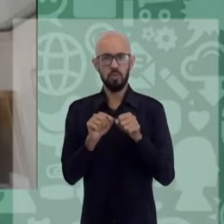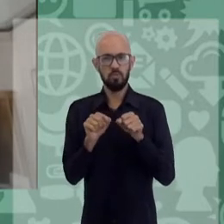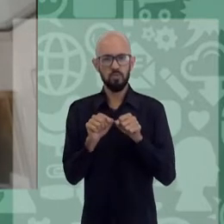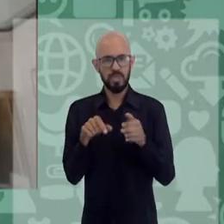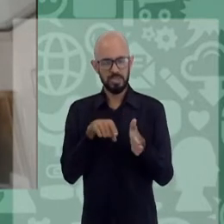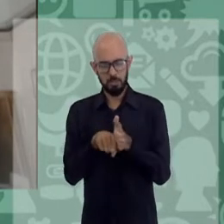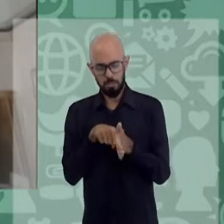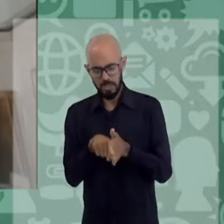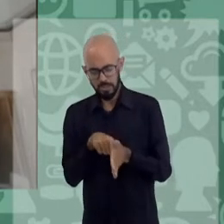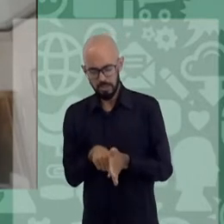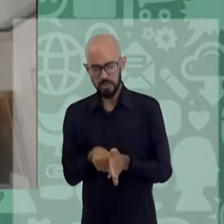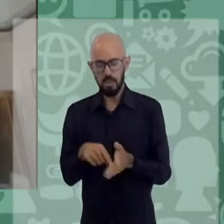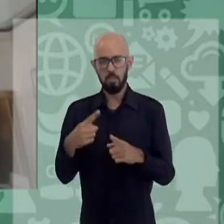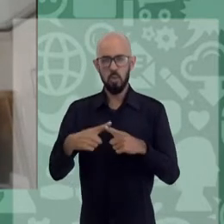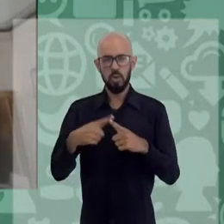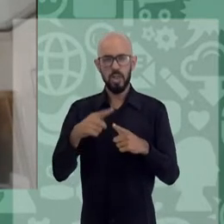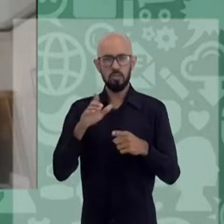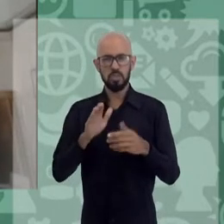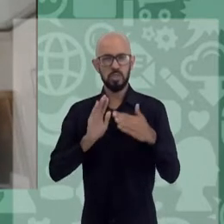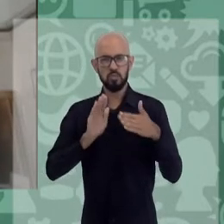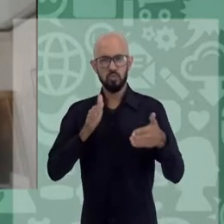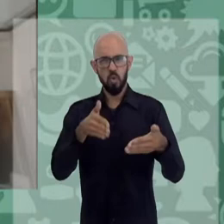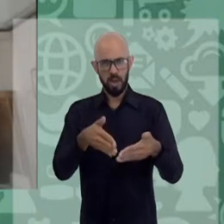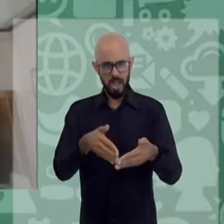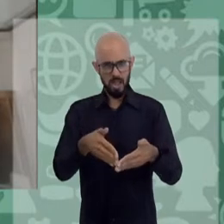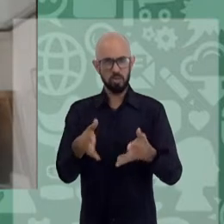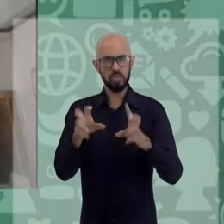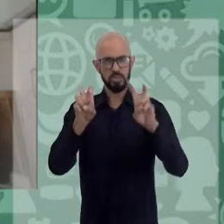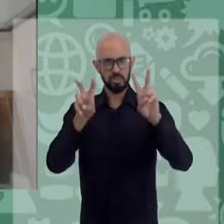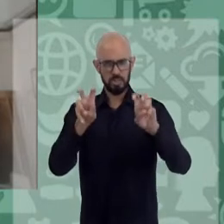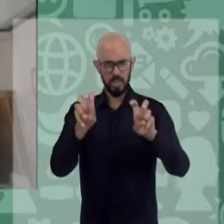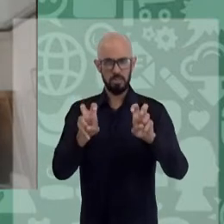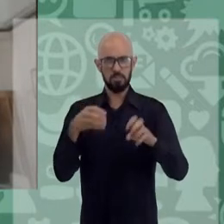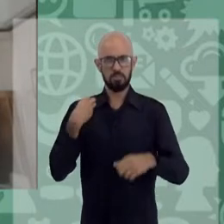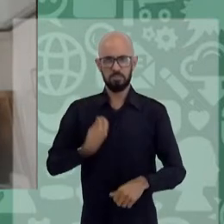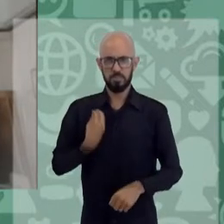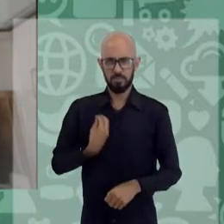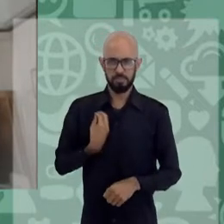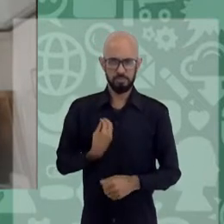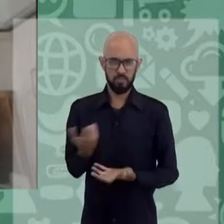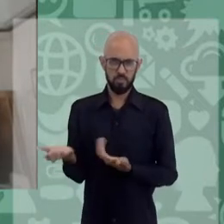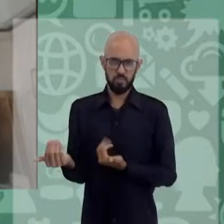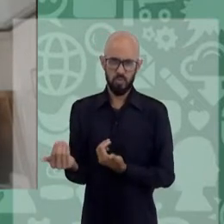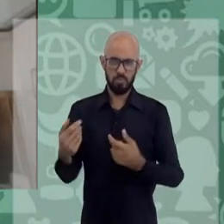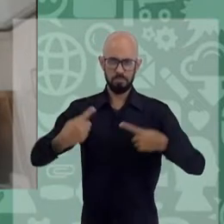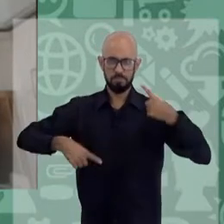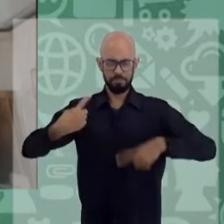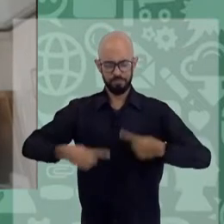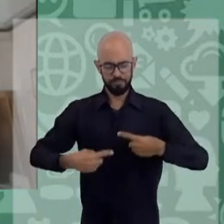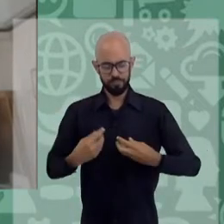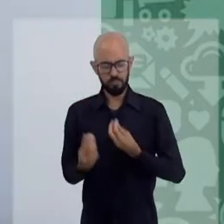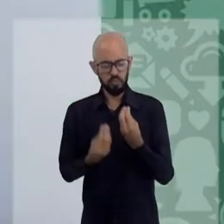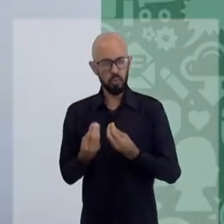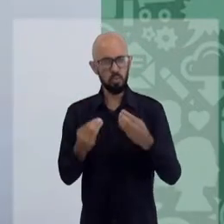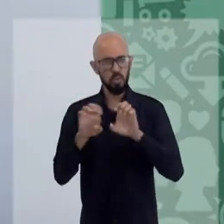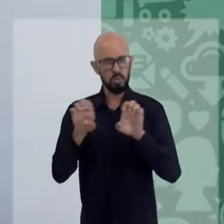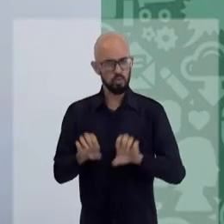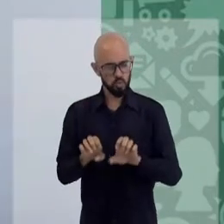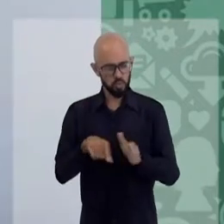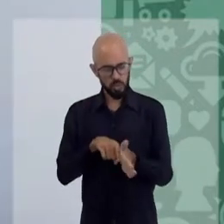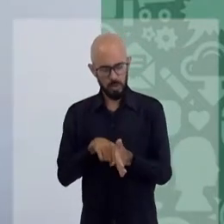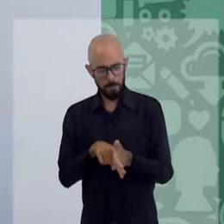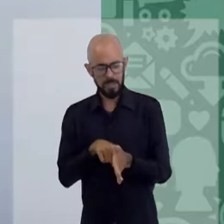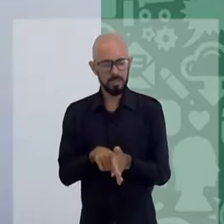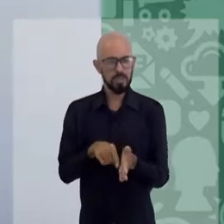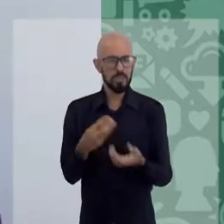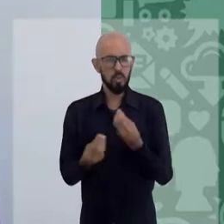elaborada essa pesquisa, né? Por que que vocês resolveram focar nesse tema da participação dos jovens na política? Como é que foi estruturada e como que